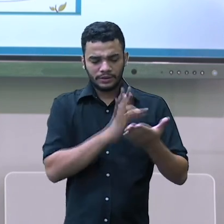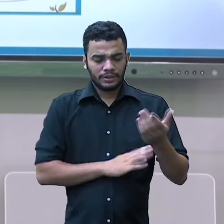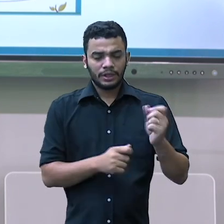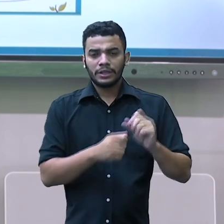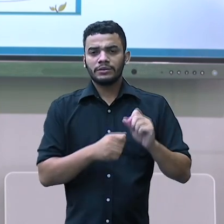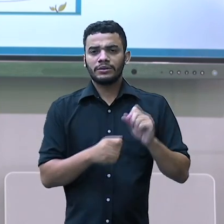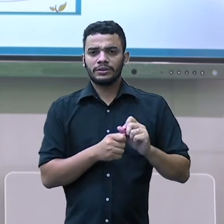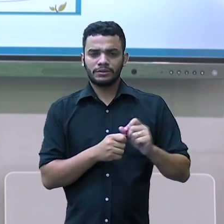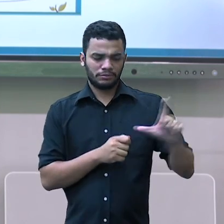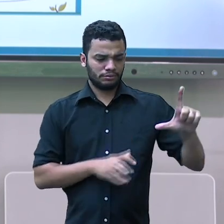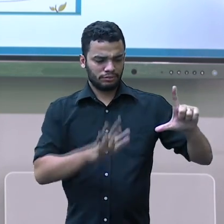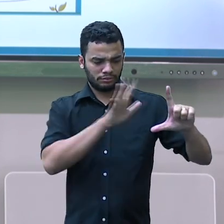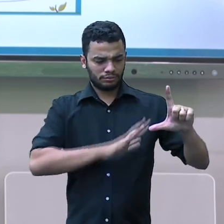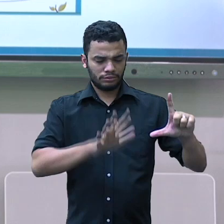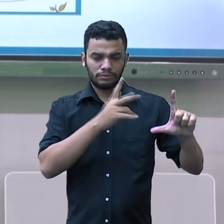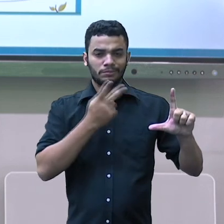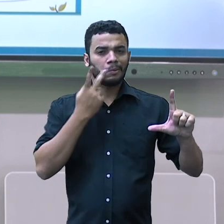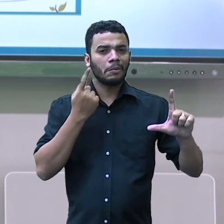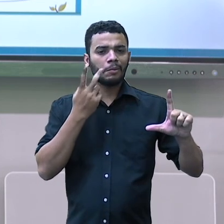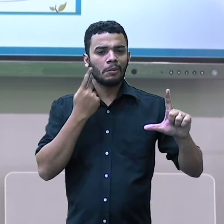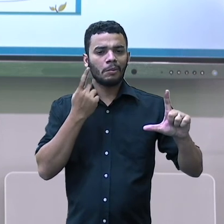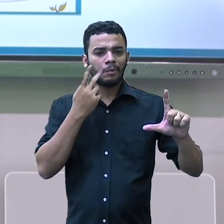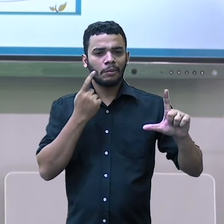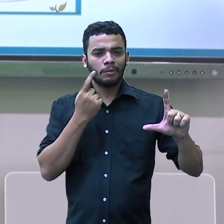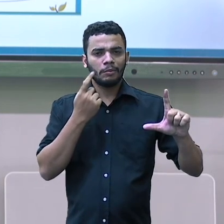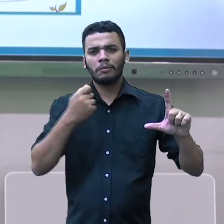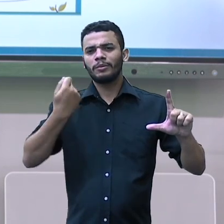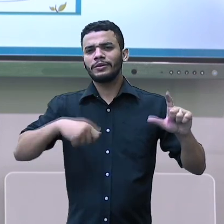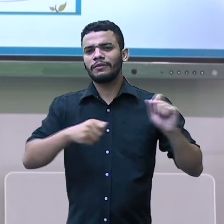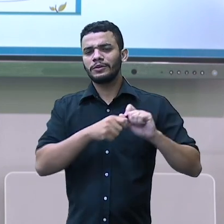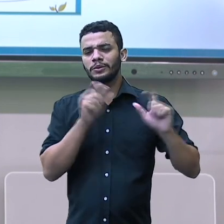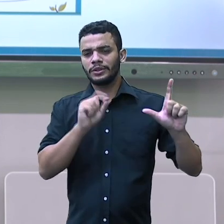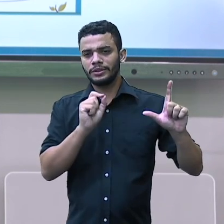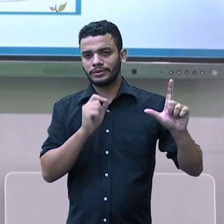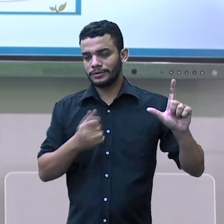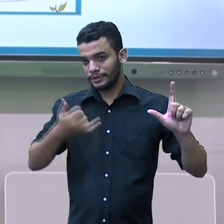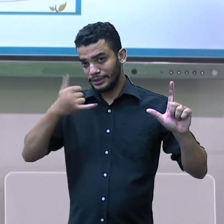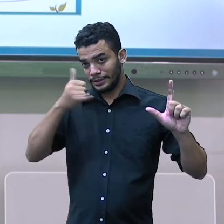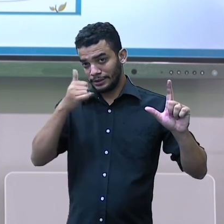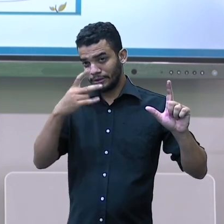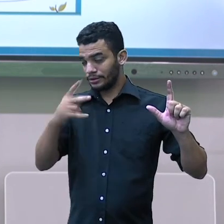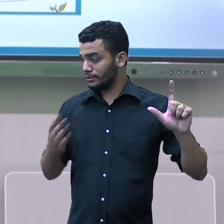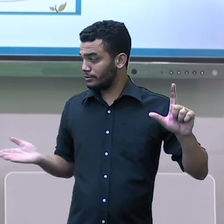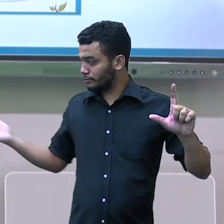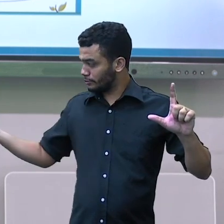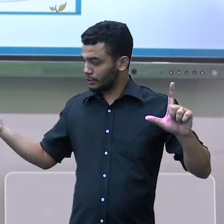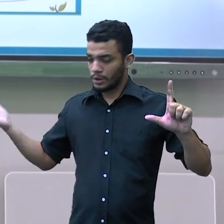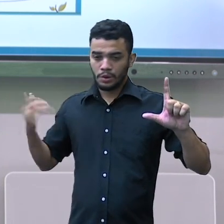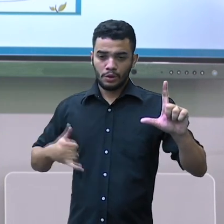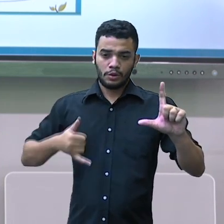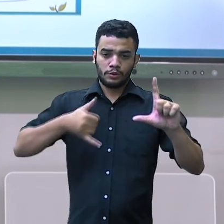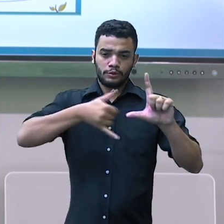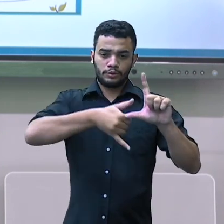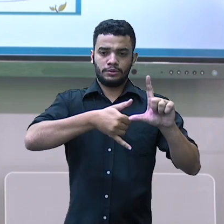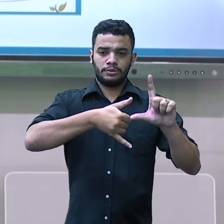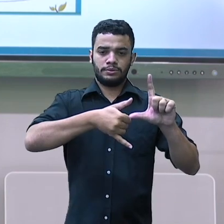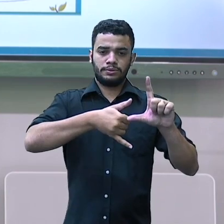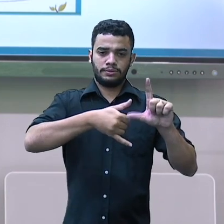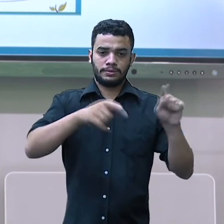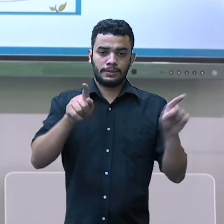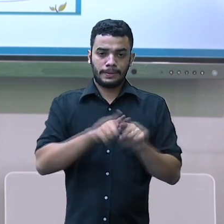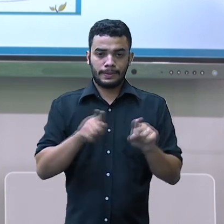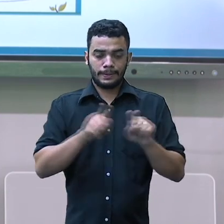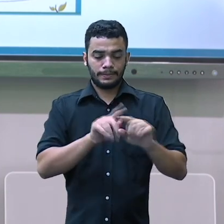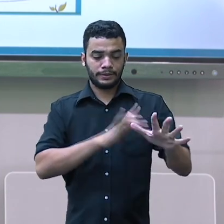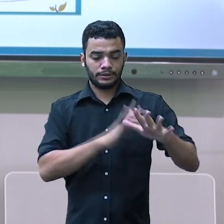na plataforma SMED-GV, aponte a câmera do seu celular na imagem que aparece no canto da tela.